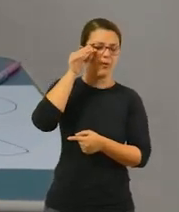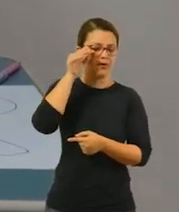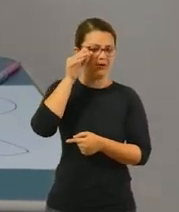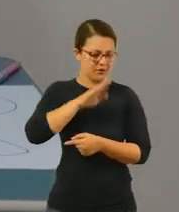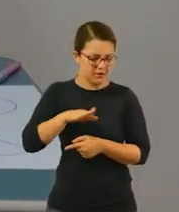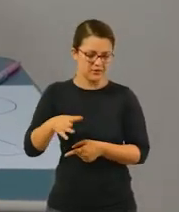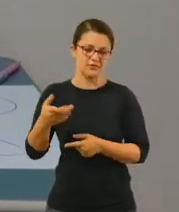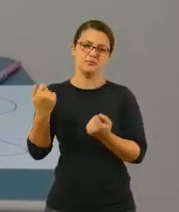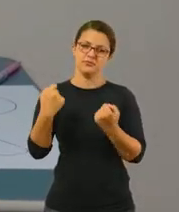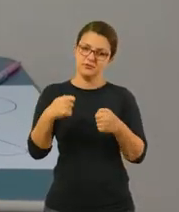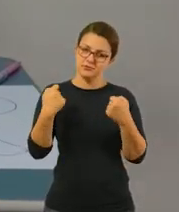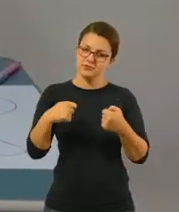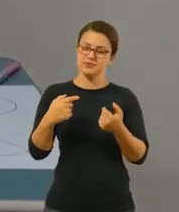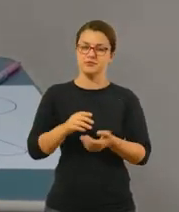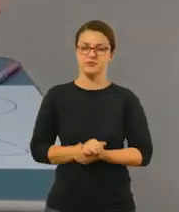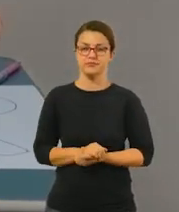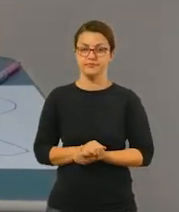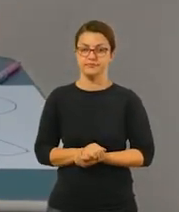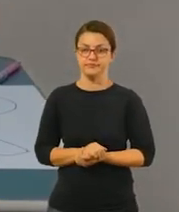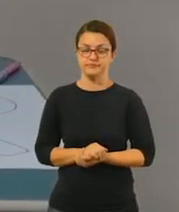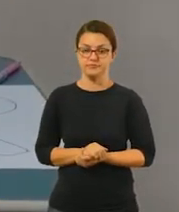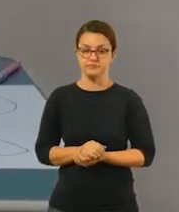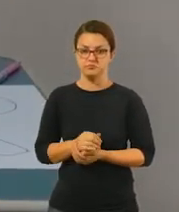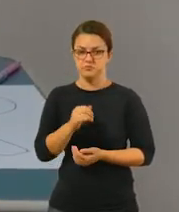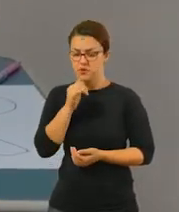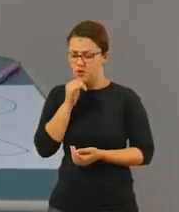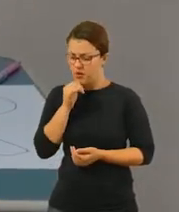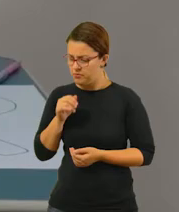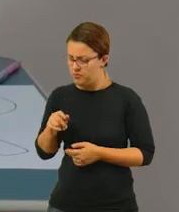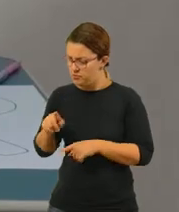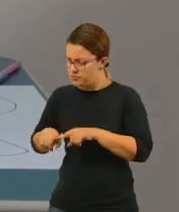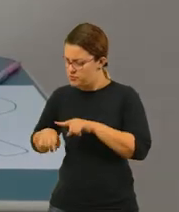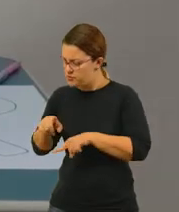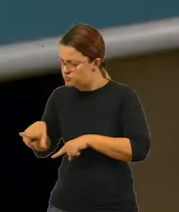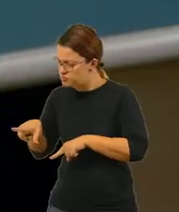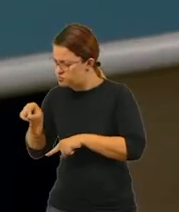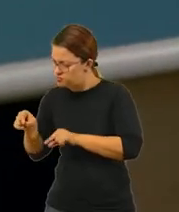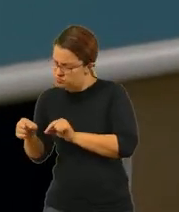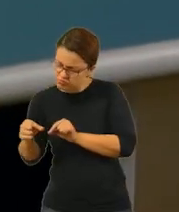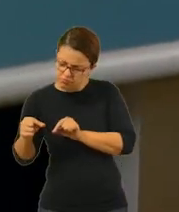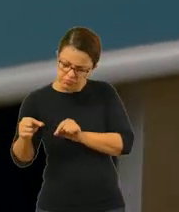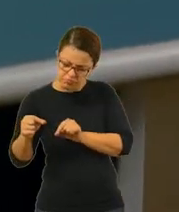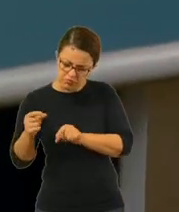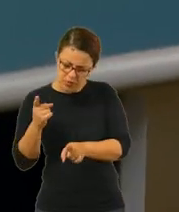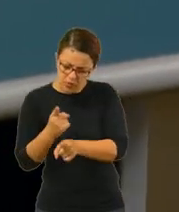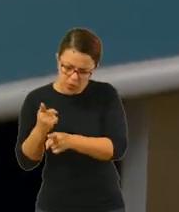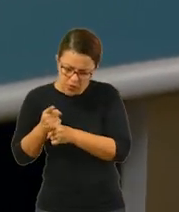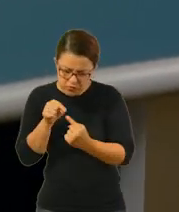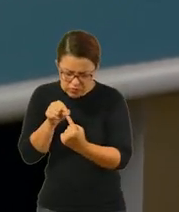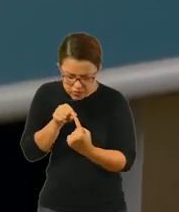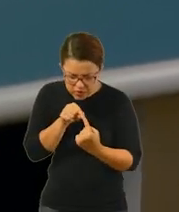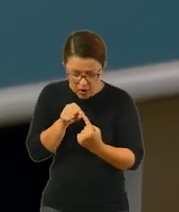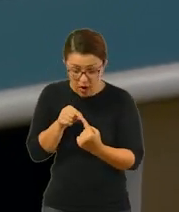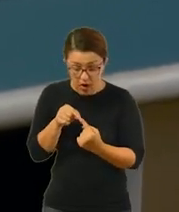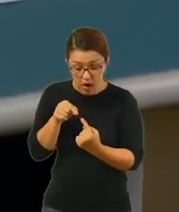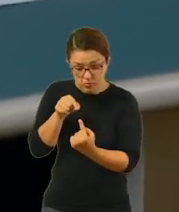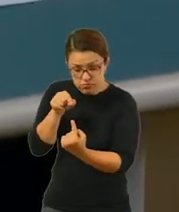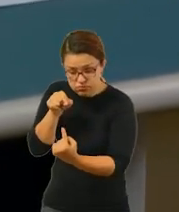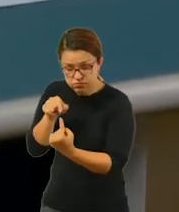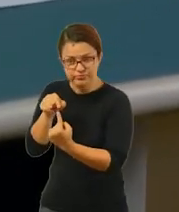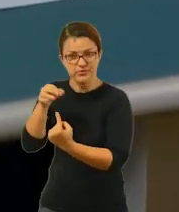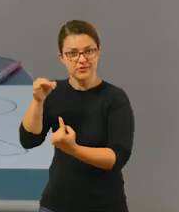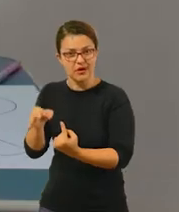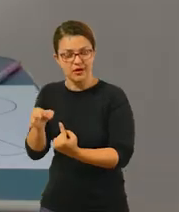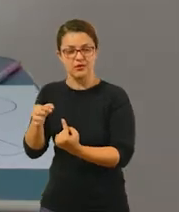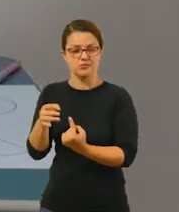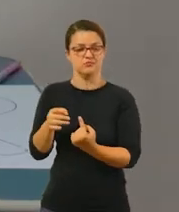curiosidade, a investigação que a criança precisa fazer. Então ela vai encontrando, ela vai medir e ela vai colocando no